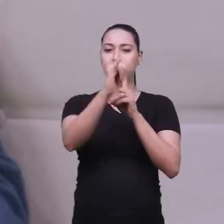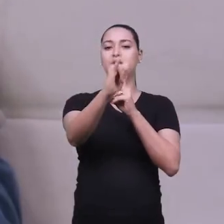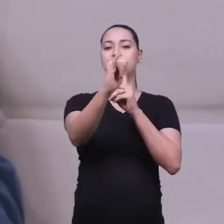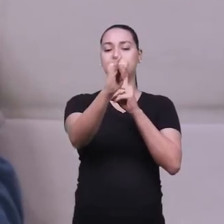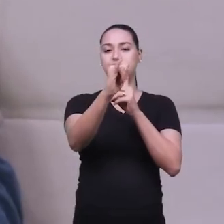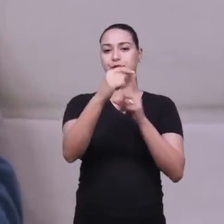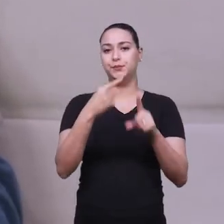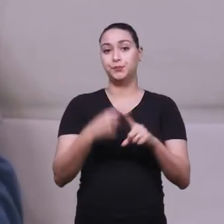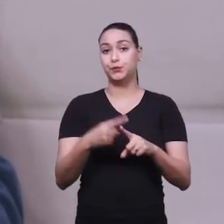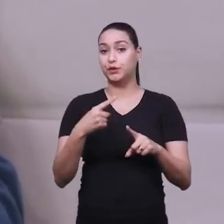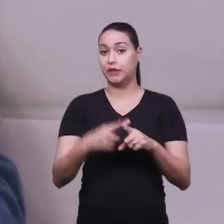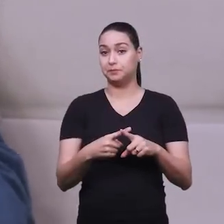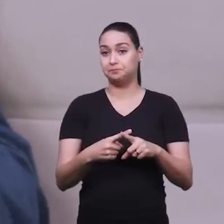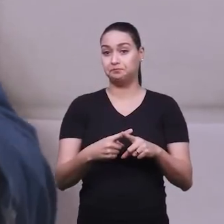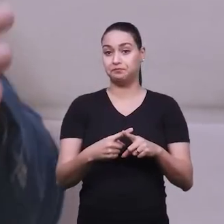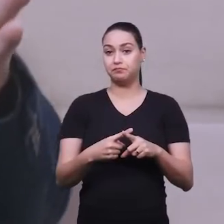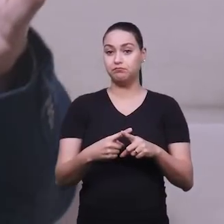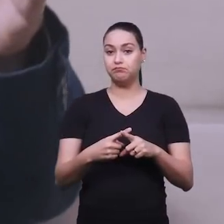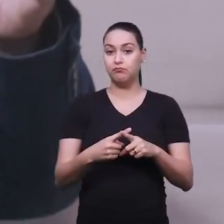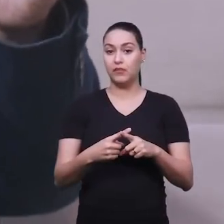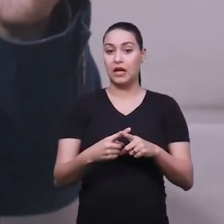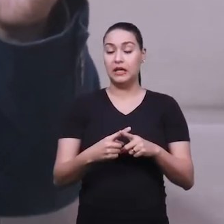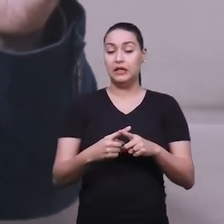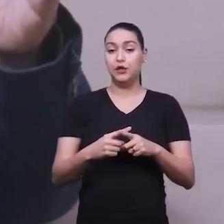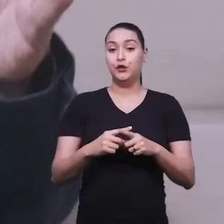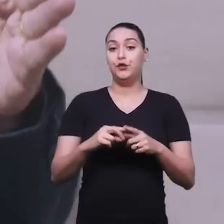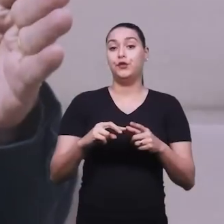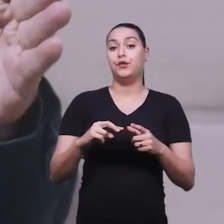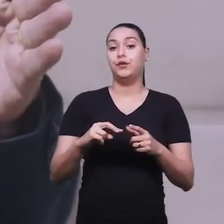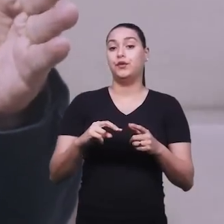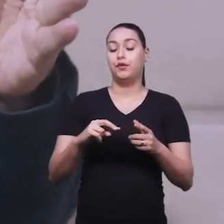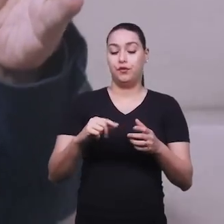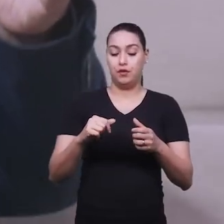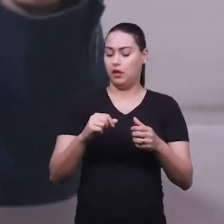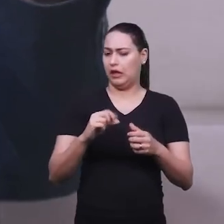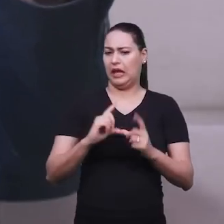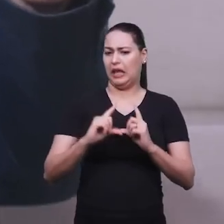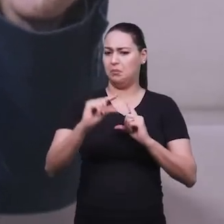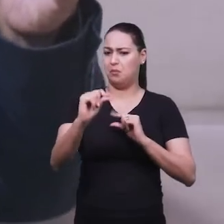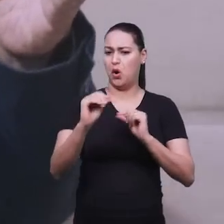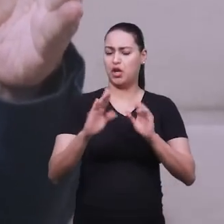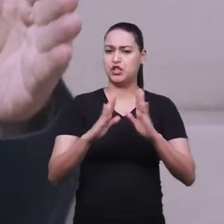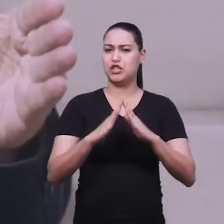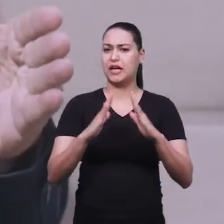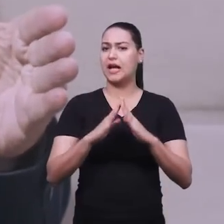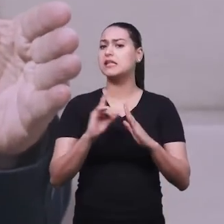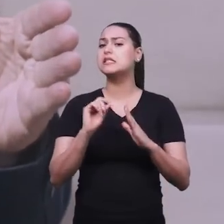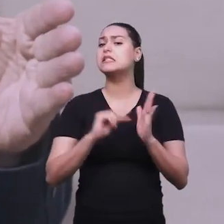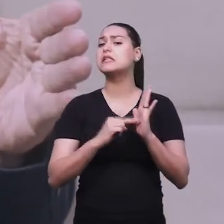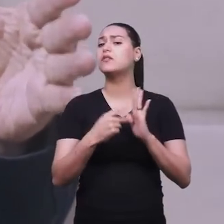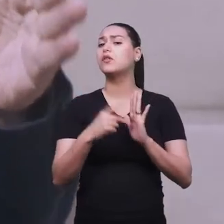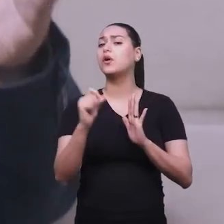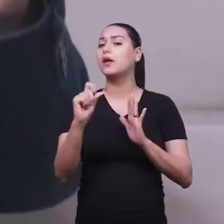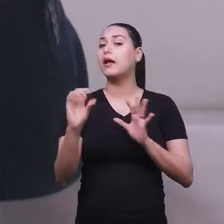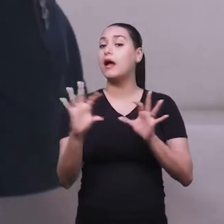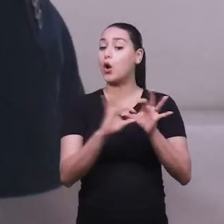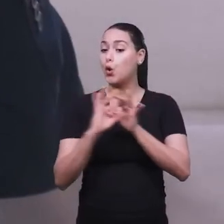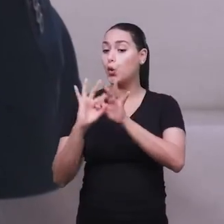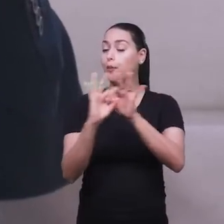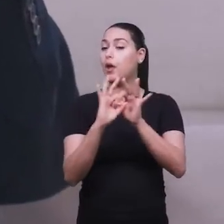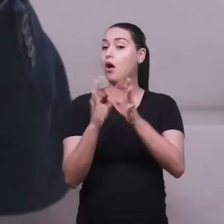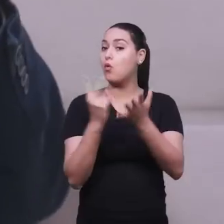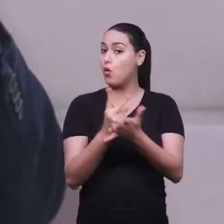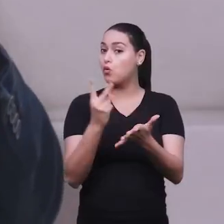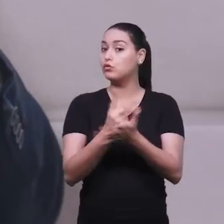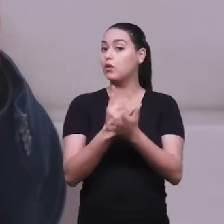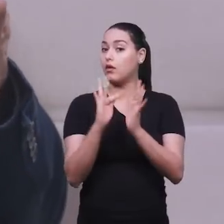gloriosamente profético. Amém. Porque não sair de casa é você estar na comunhão. Então eles estavam